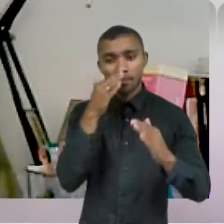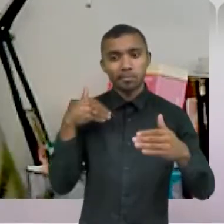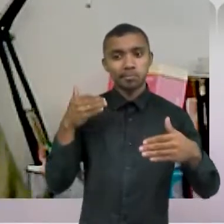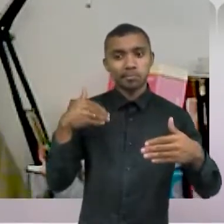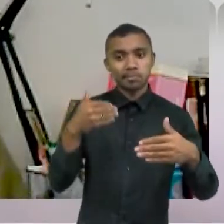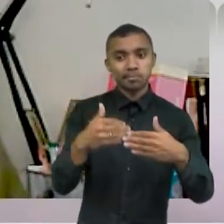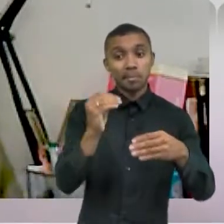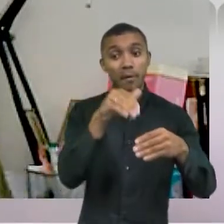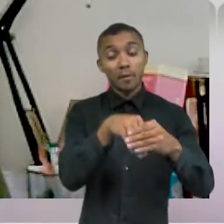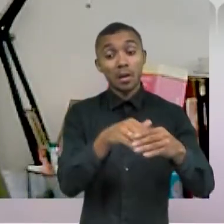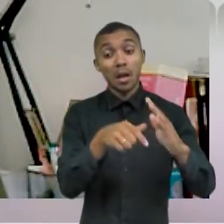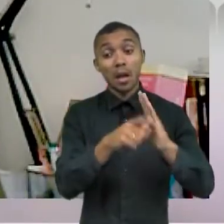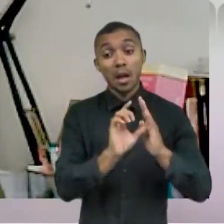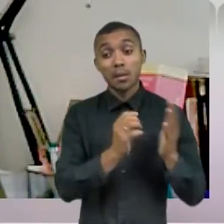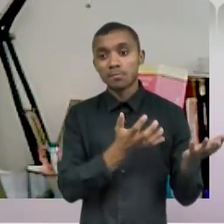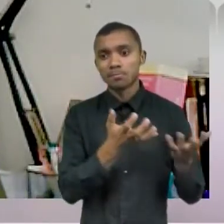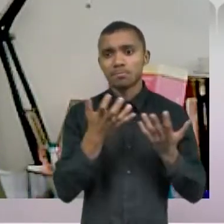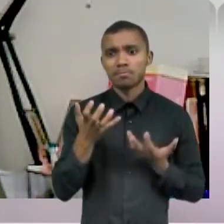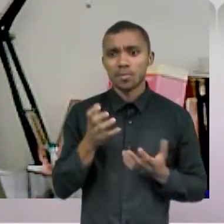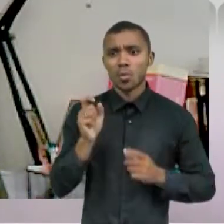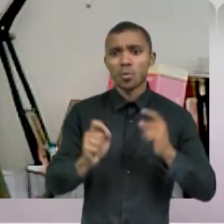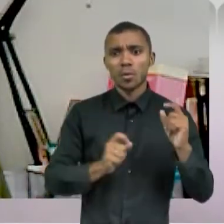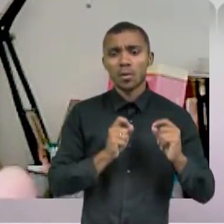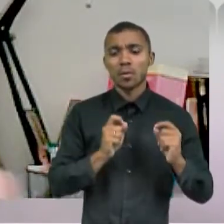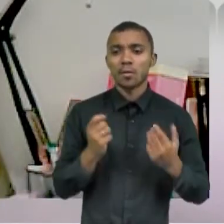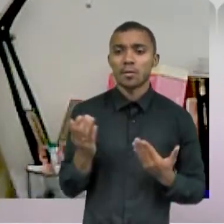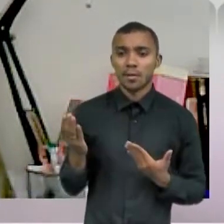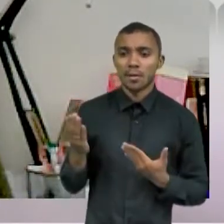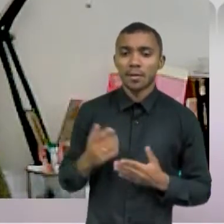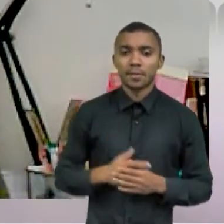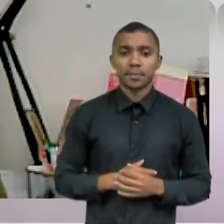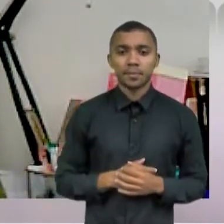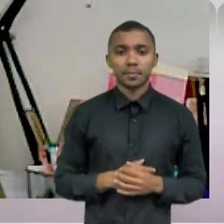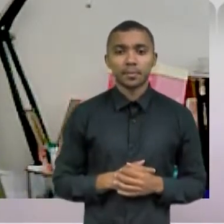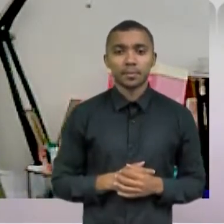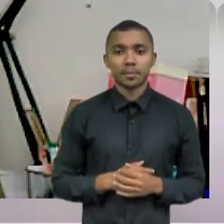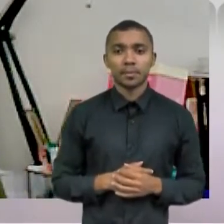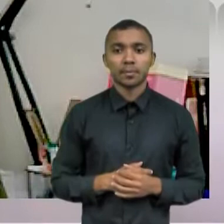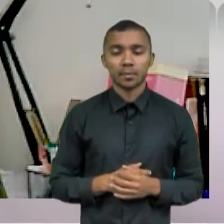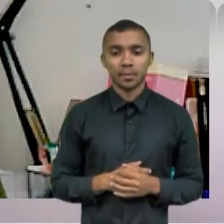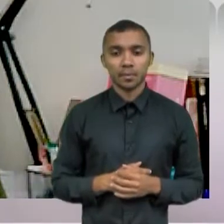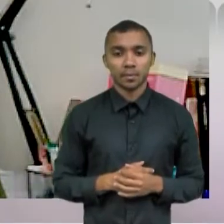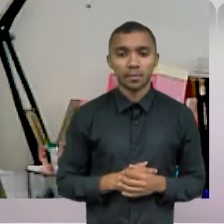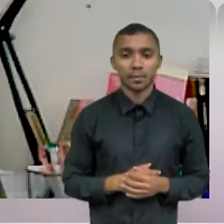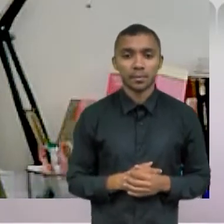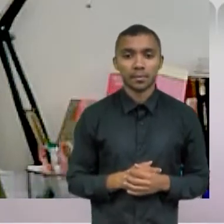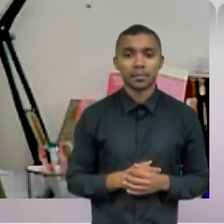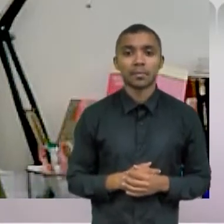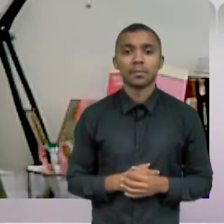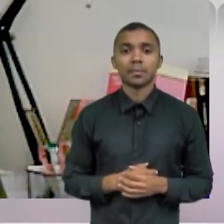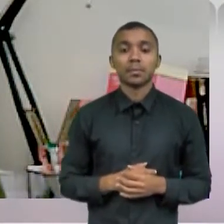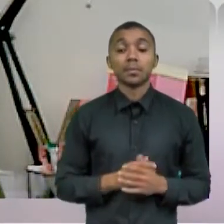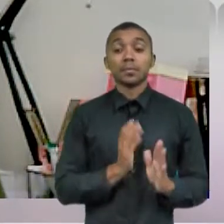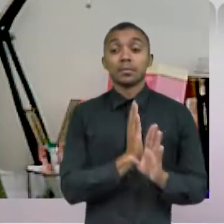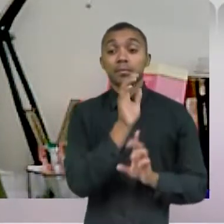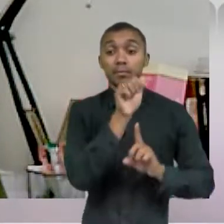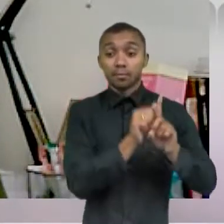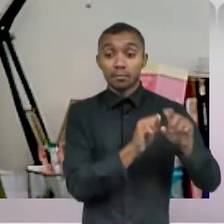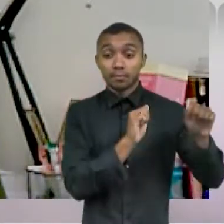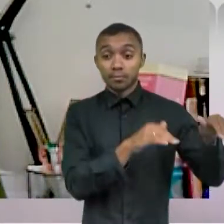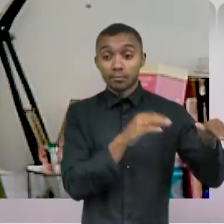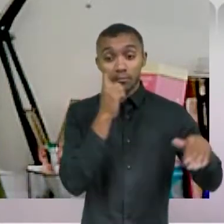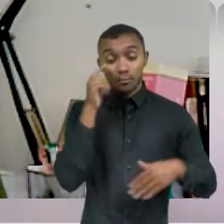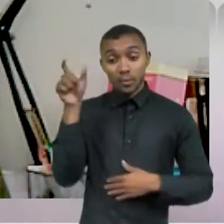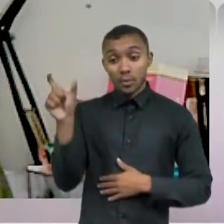e nós tentamos trazer o mais para cá possível, né, para o começo de setembro. E aí alguém